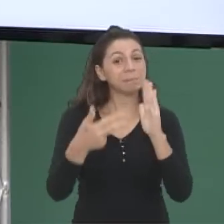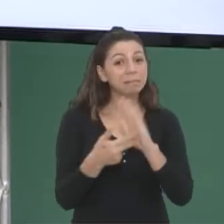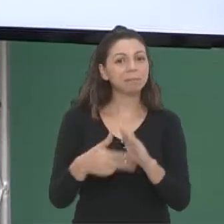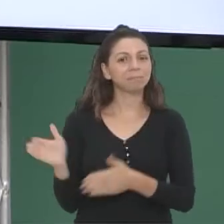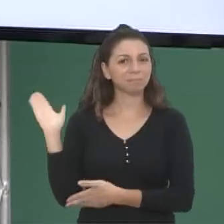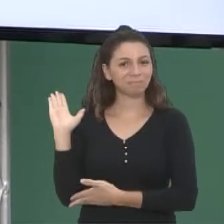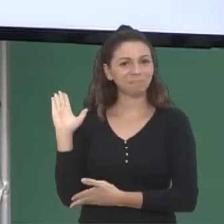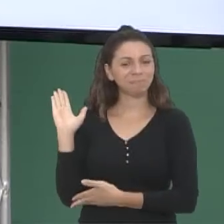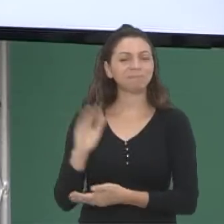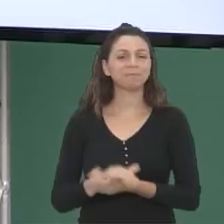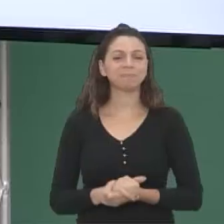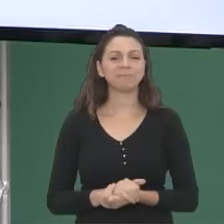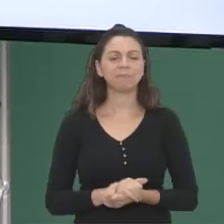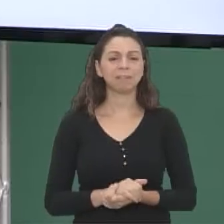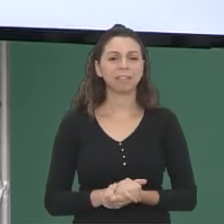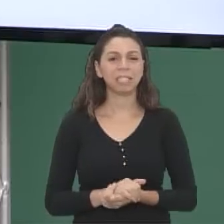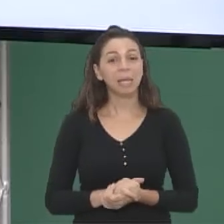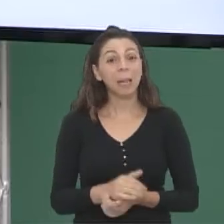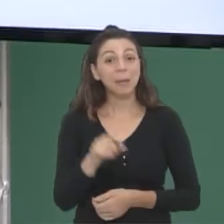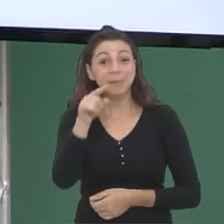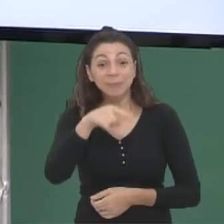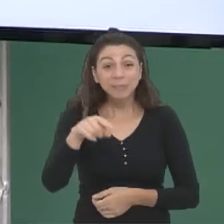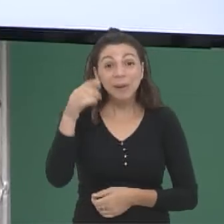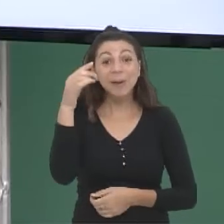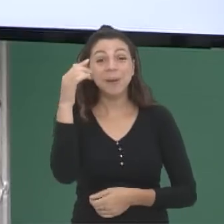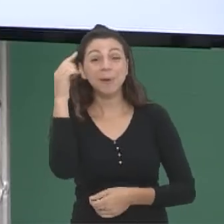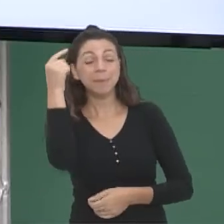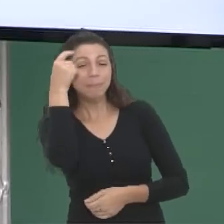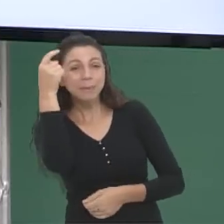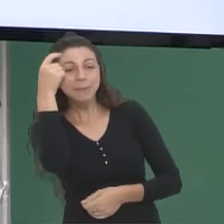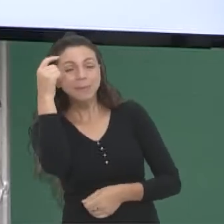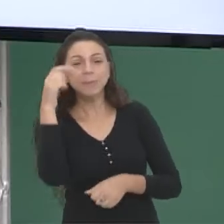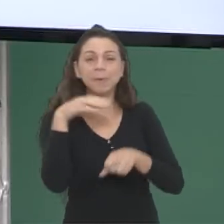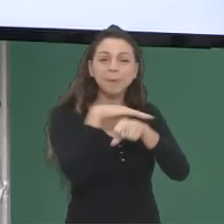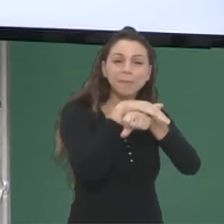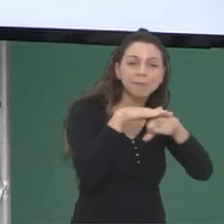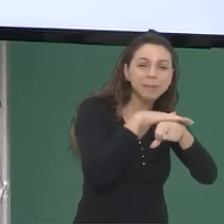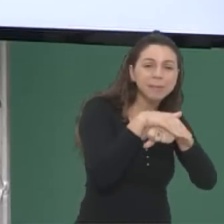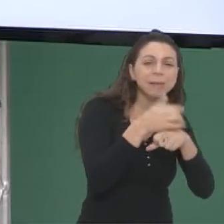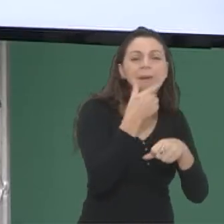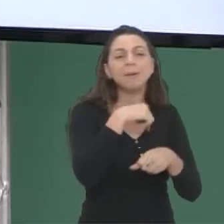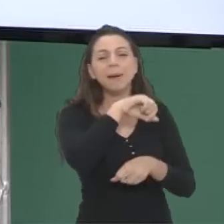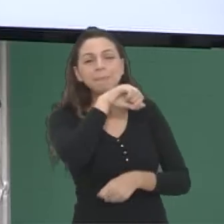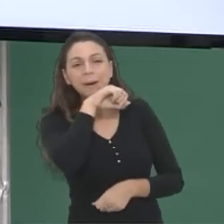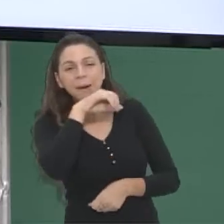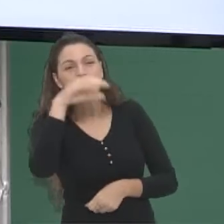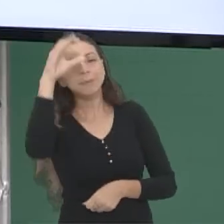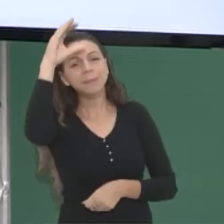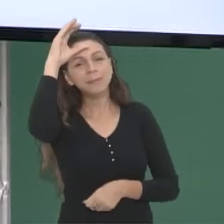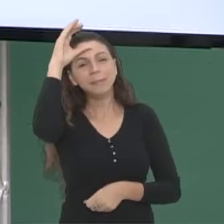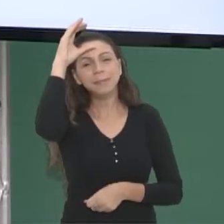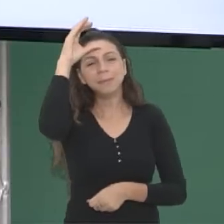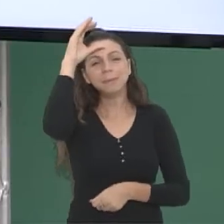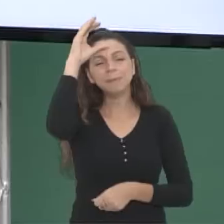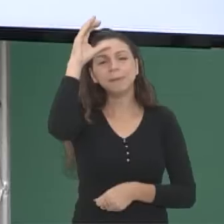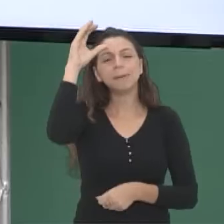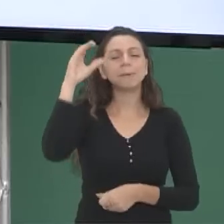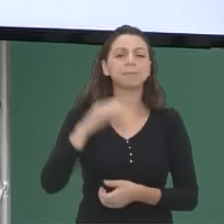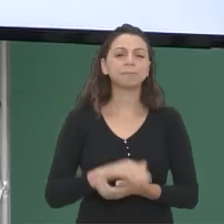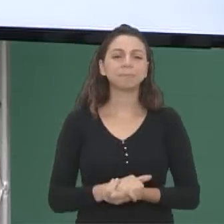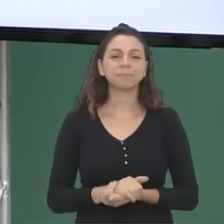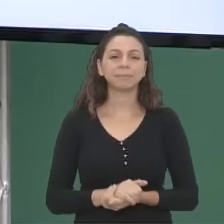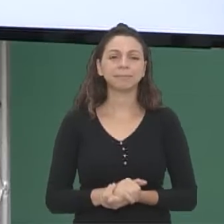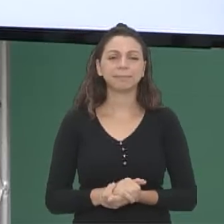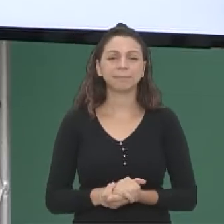emoji? Quem pensou, quem conversou em casa com o pai, com o tio, com a avó, com o irmão, que o